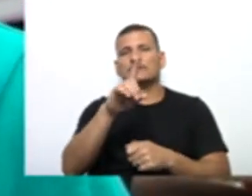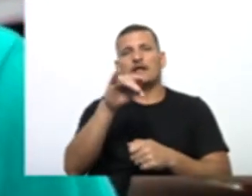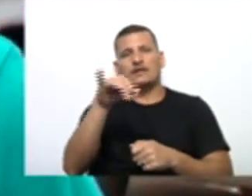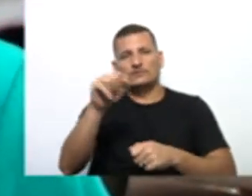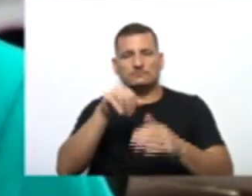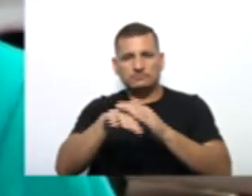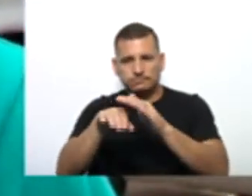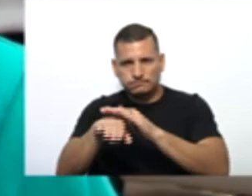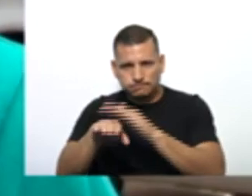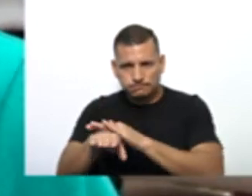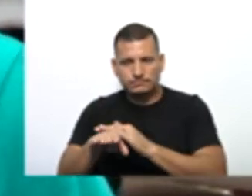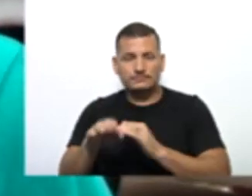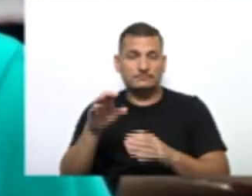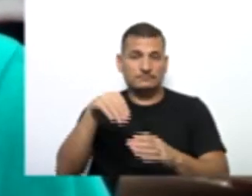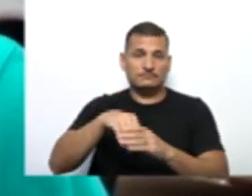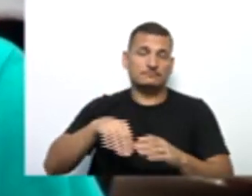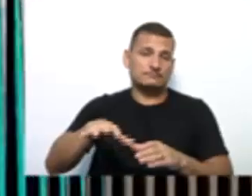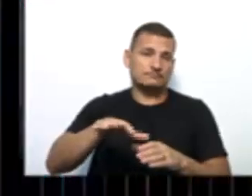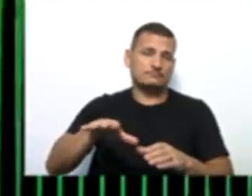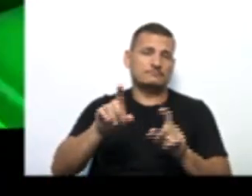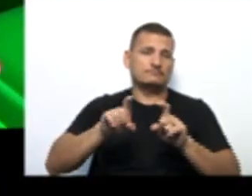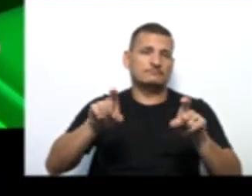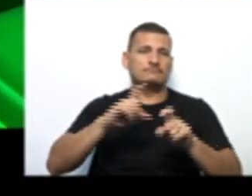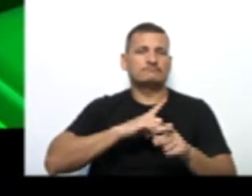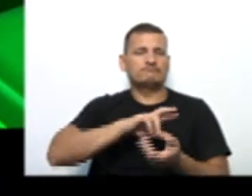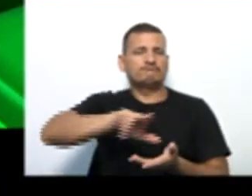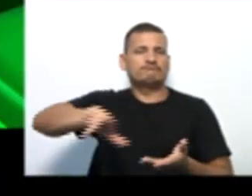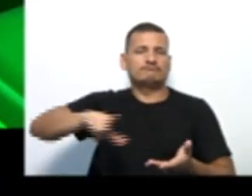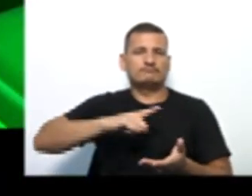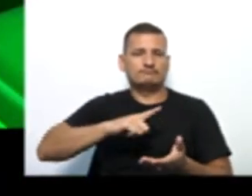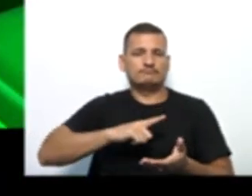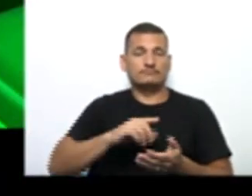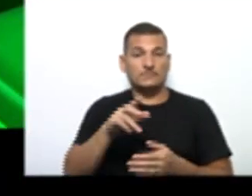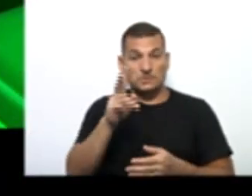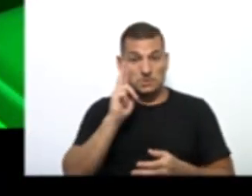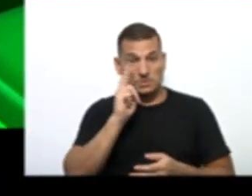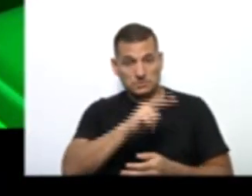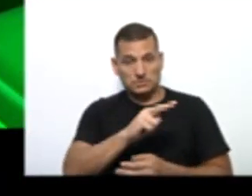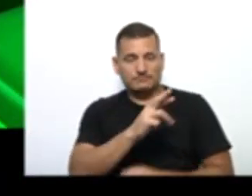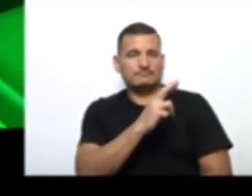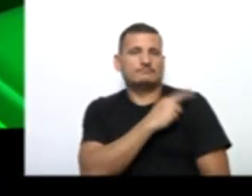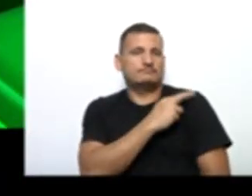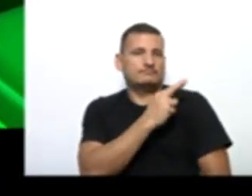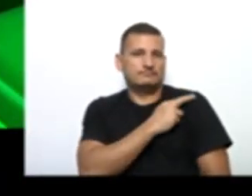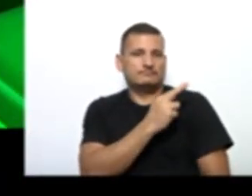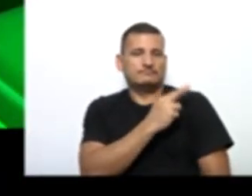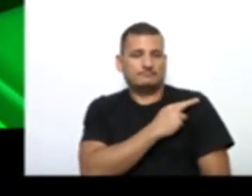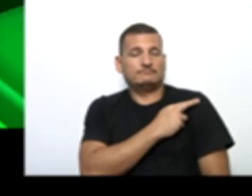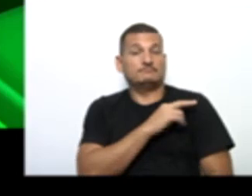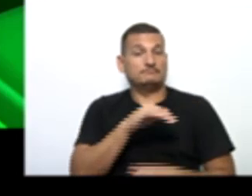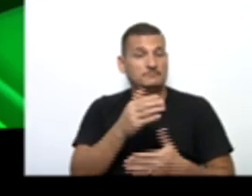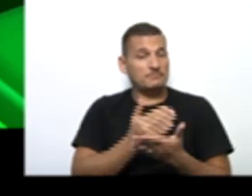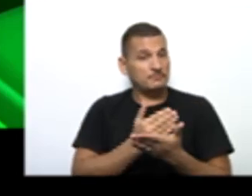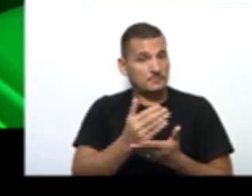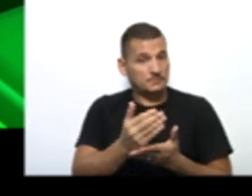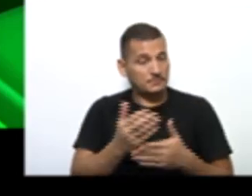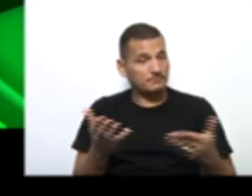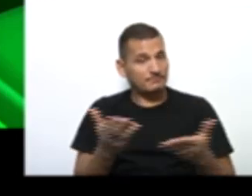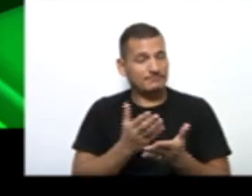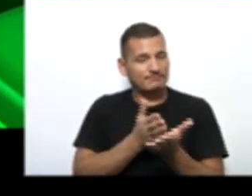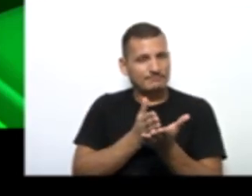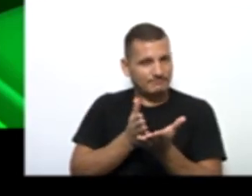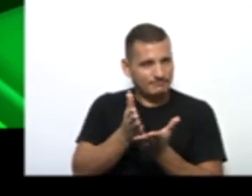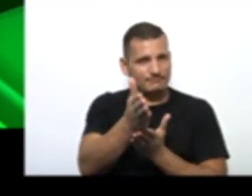gente tem diversas áreas dentro da própria tecnologia da informação. Viu só quanta responsabilidade? Então é melhor começar a trilhar esse